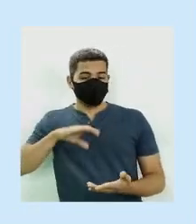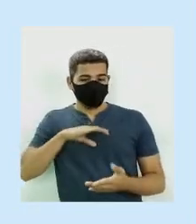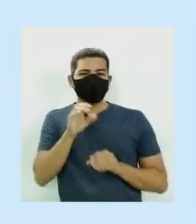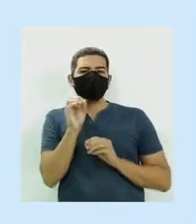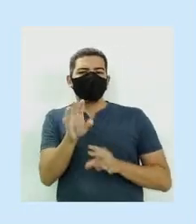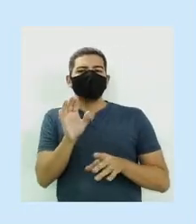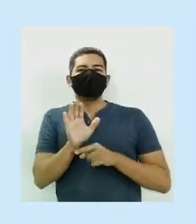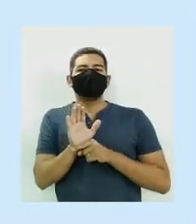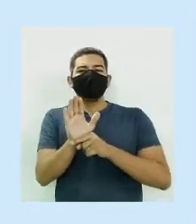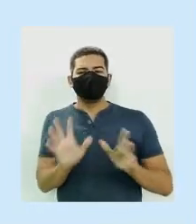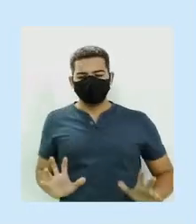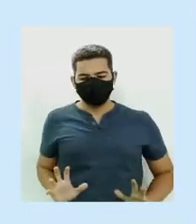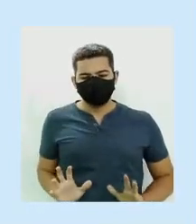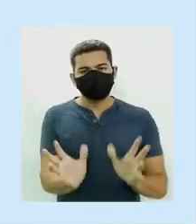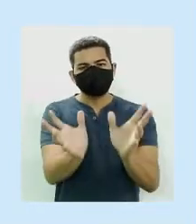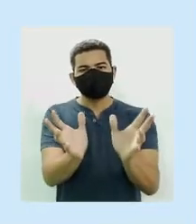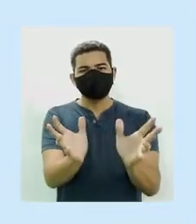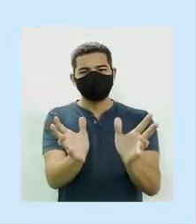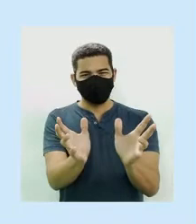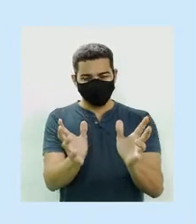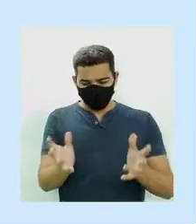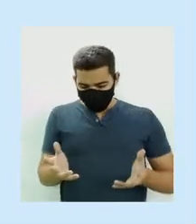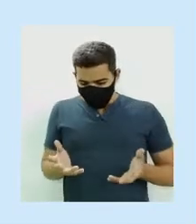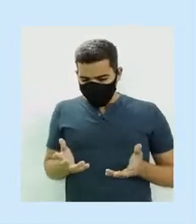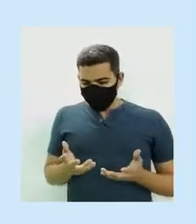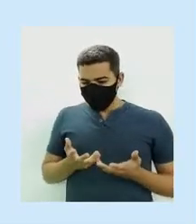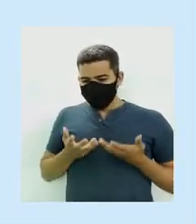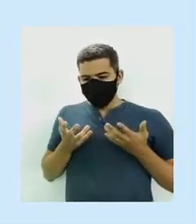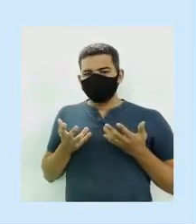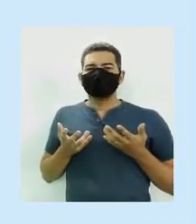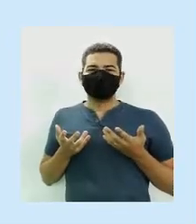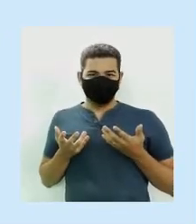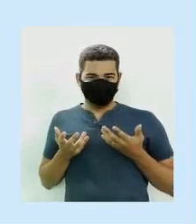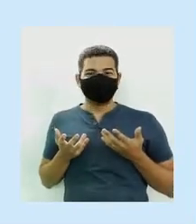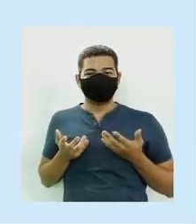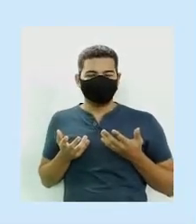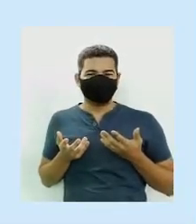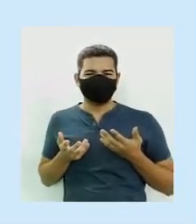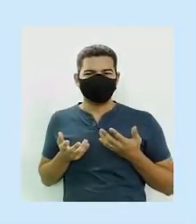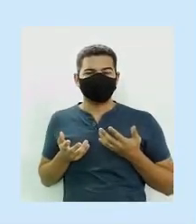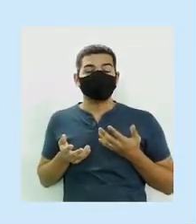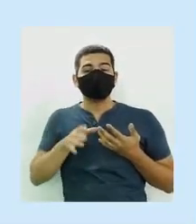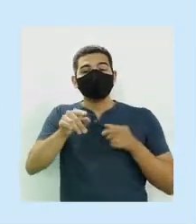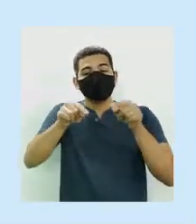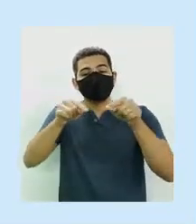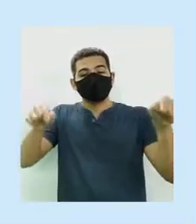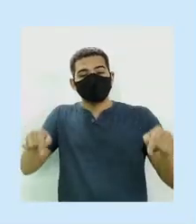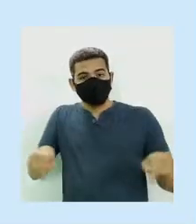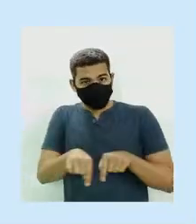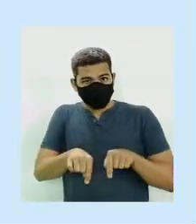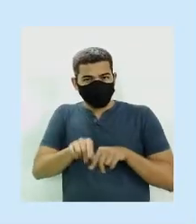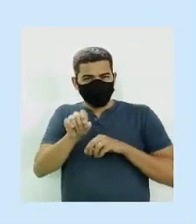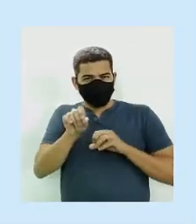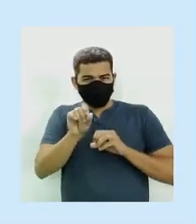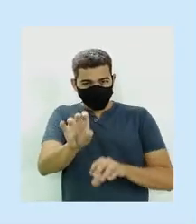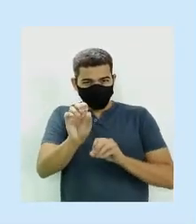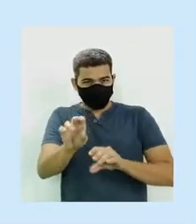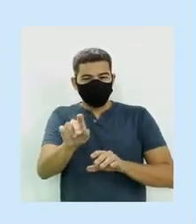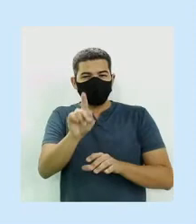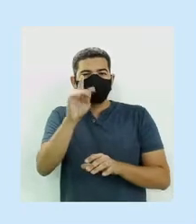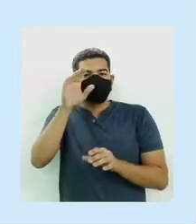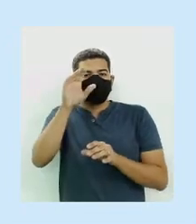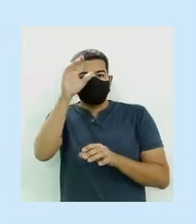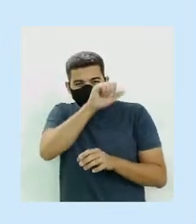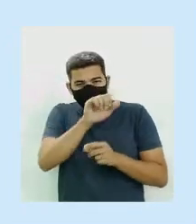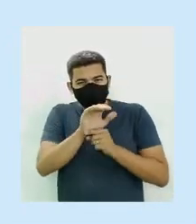fazer com você. Então, como é que a gente vai trabalhar o slam dentro de sala de aula? Através do slam, a gente vai desenvolver essas habilidades de vocês,